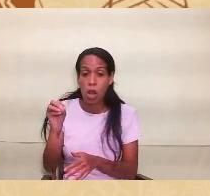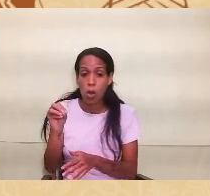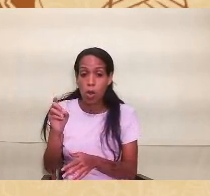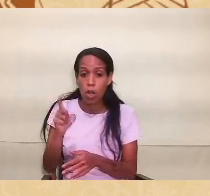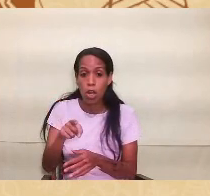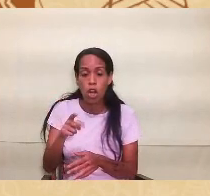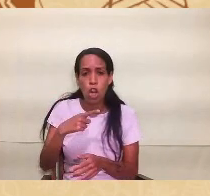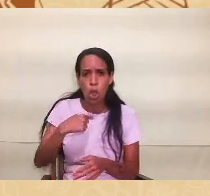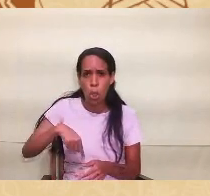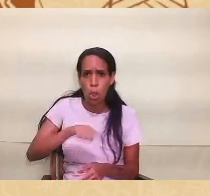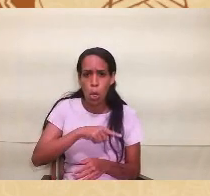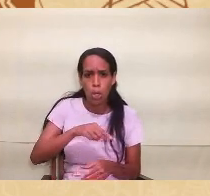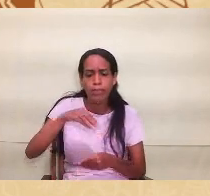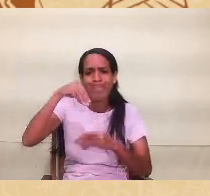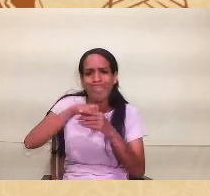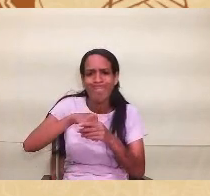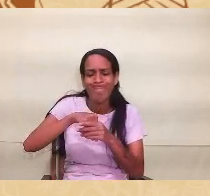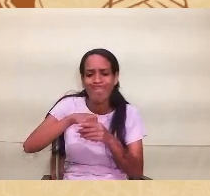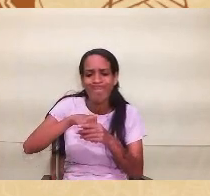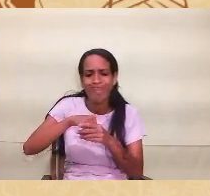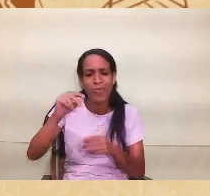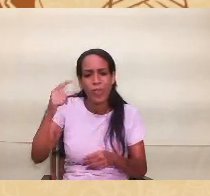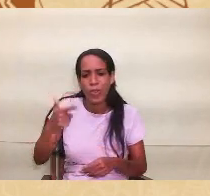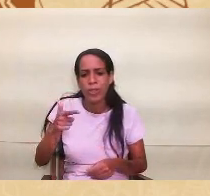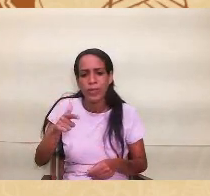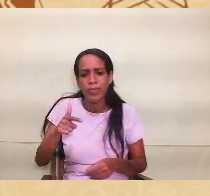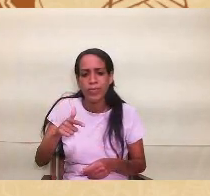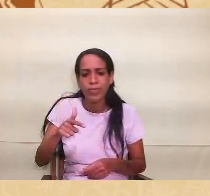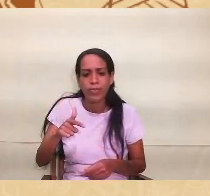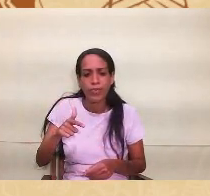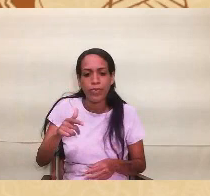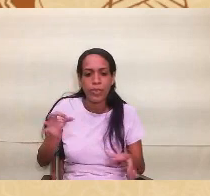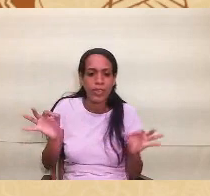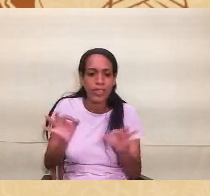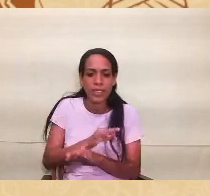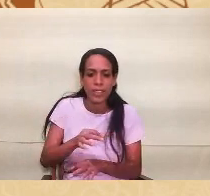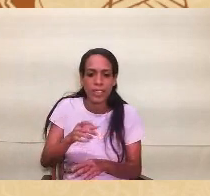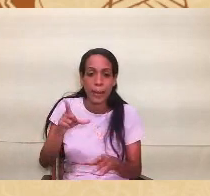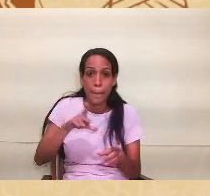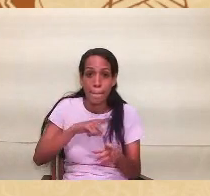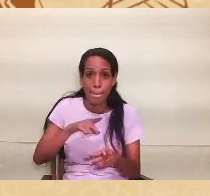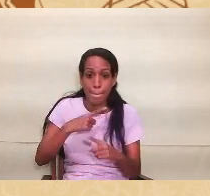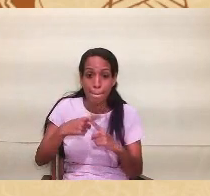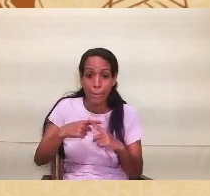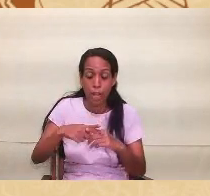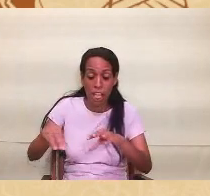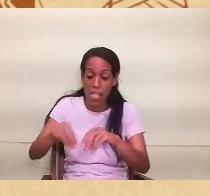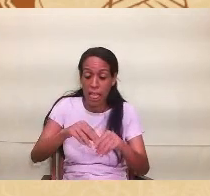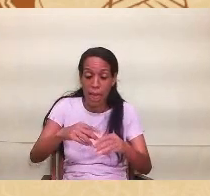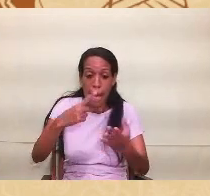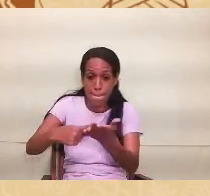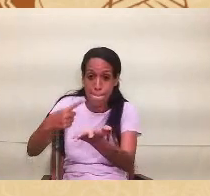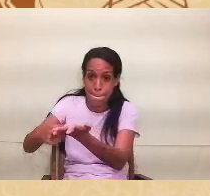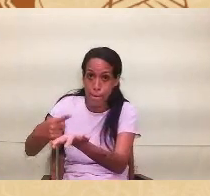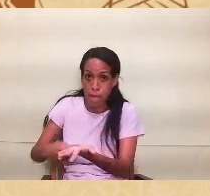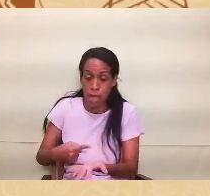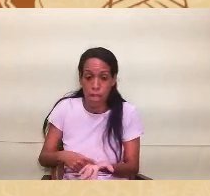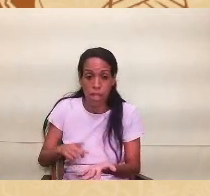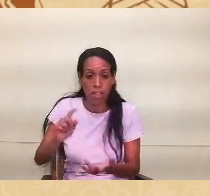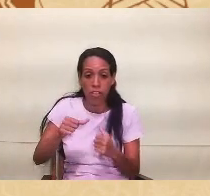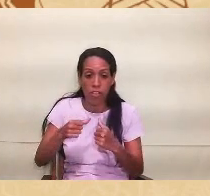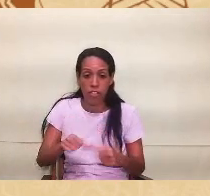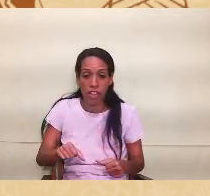no regime tutelar. Eles não são superados totalmente. Porque a terra demarcada não fica, você não pode fazer